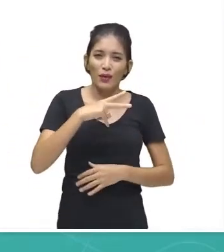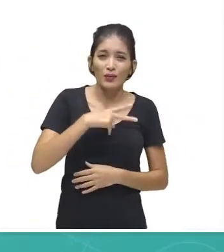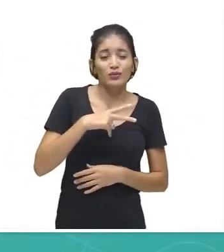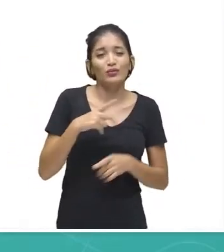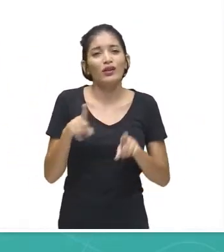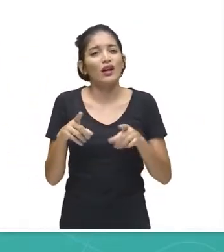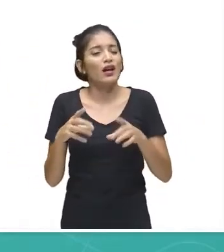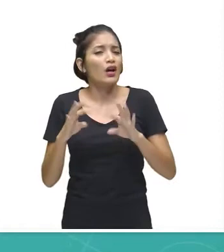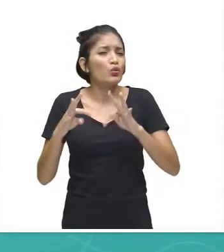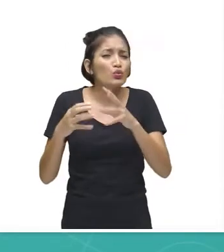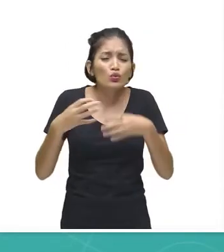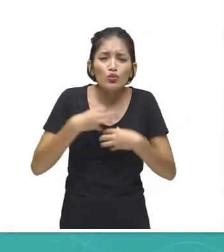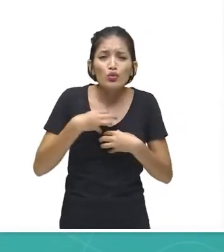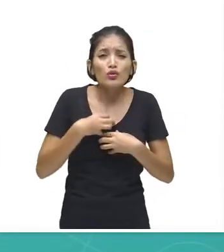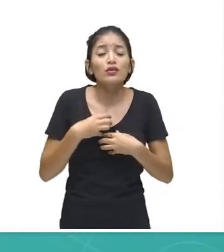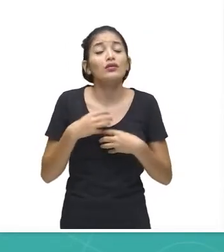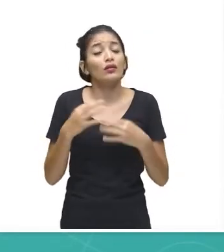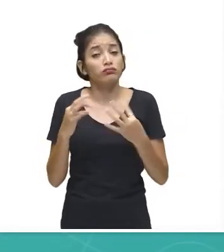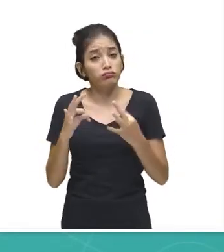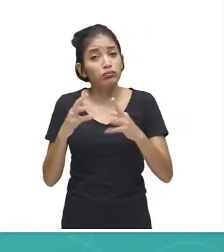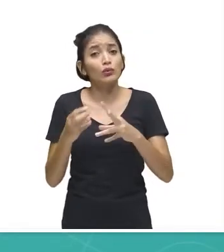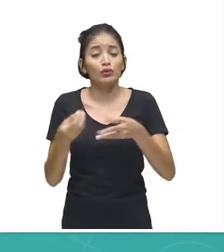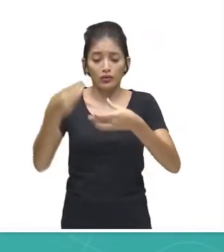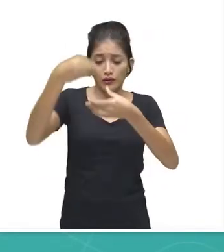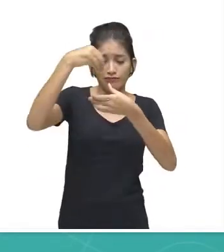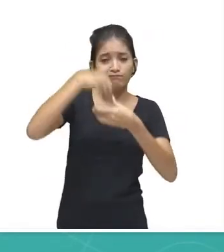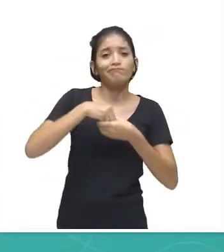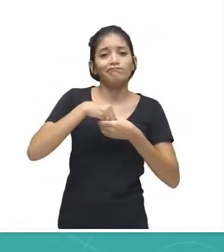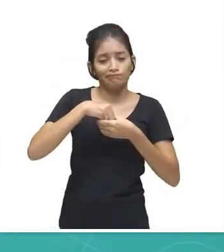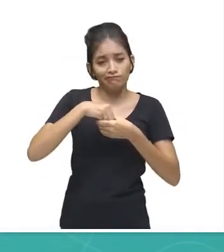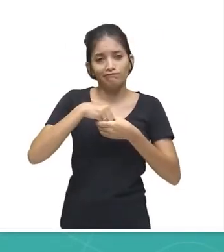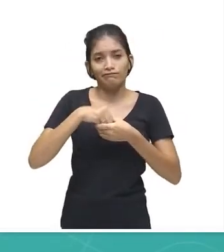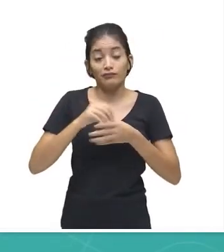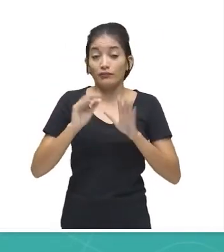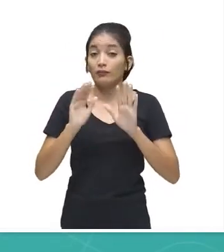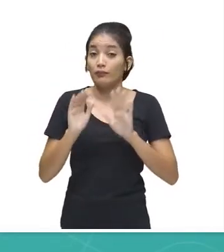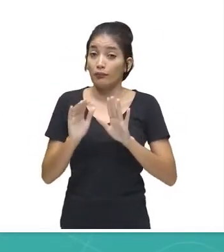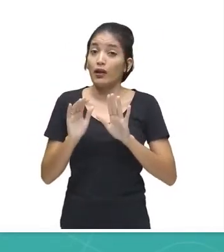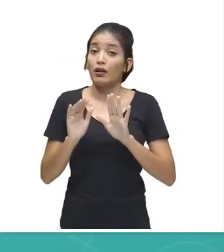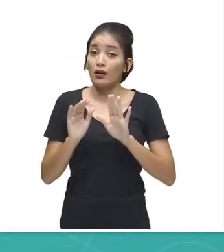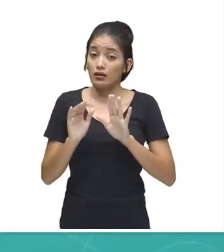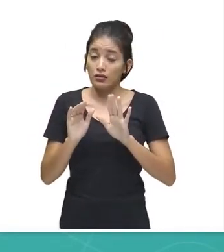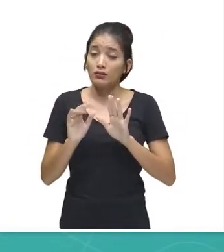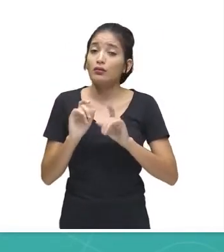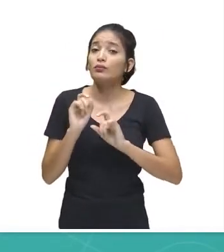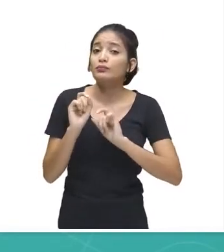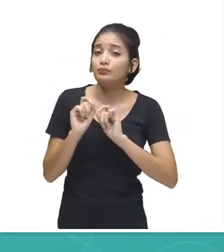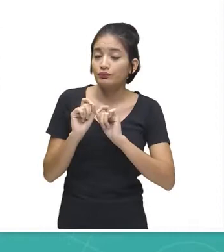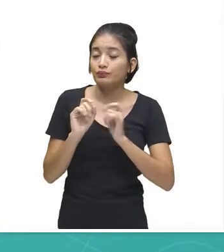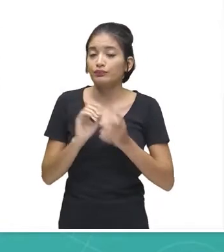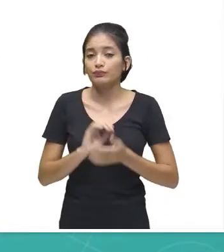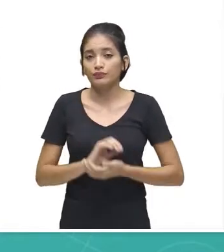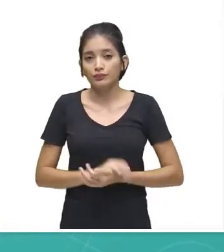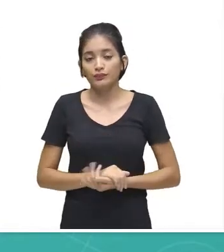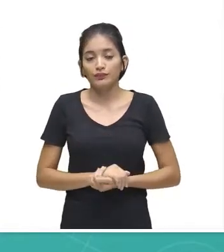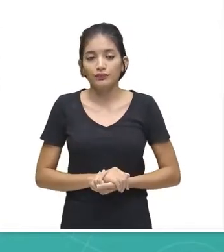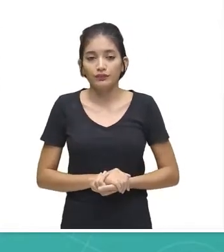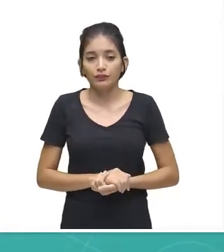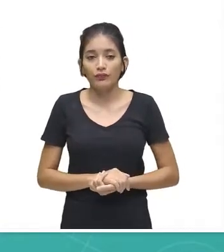personalidade. Tudo isso tem um peso muito grande. Só que tem um porém. Nós